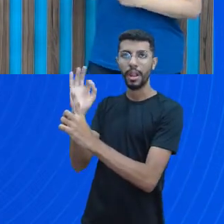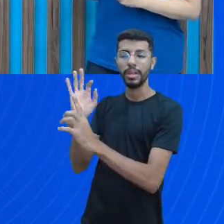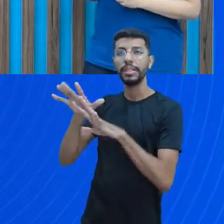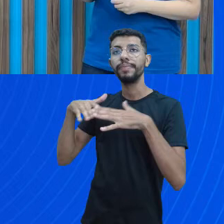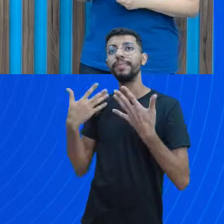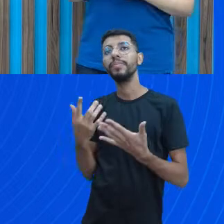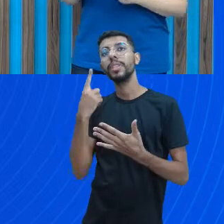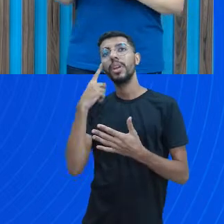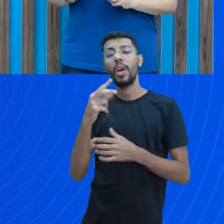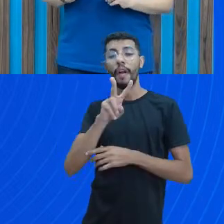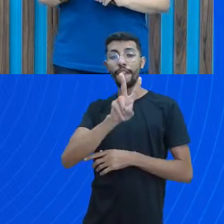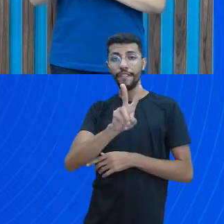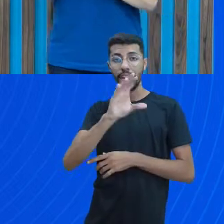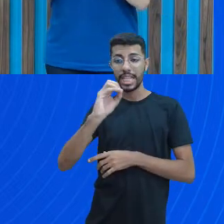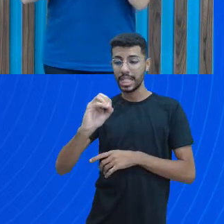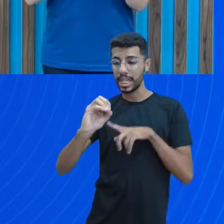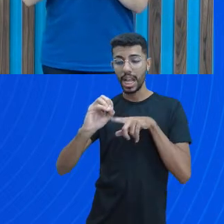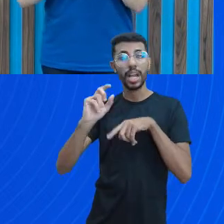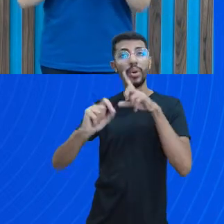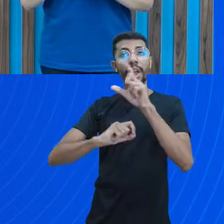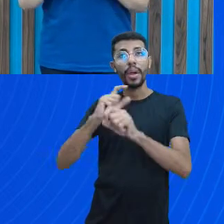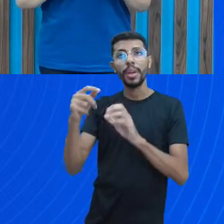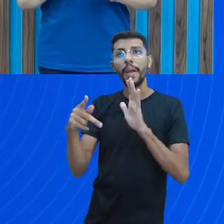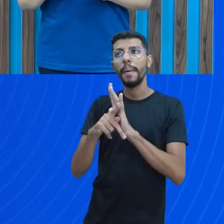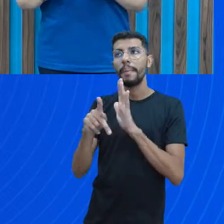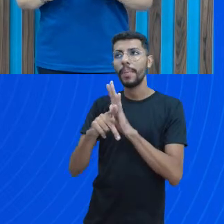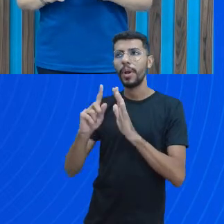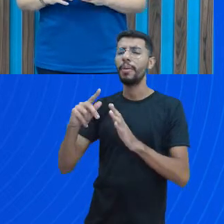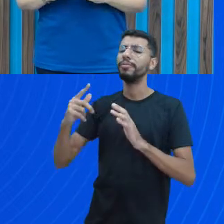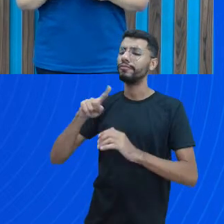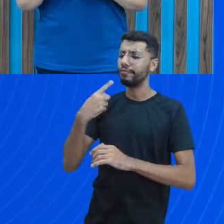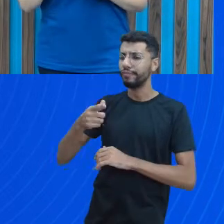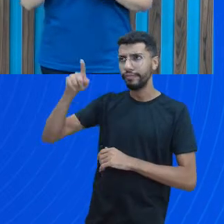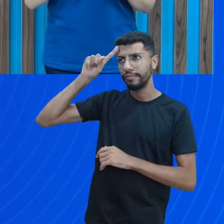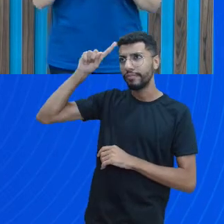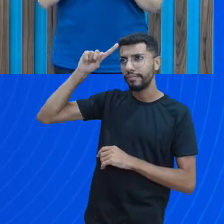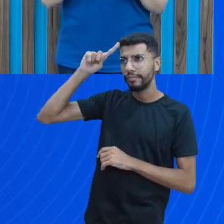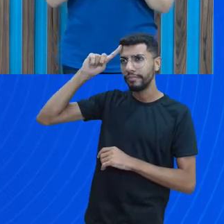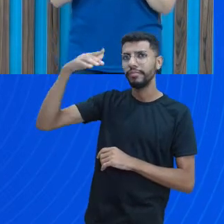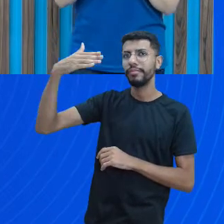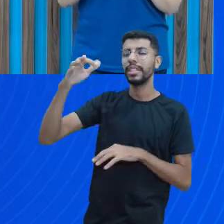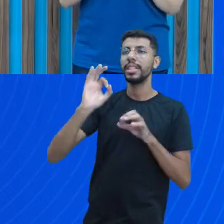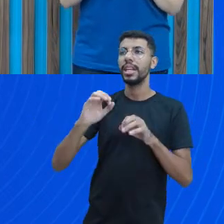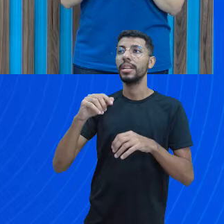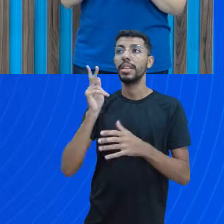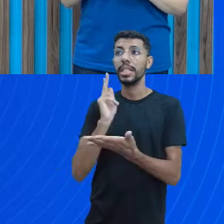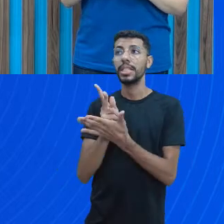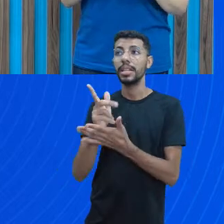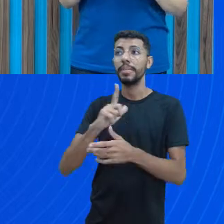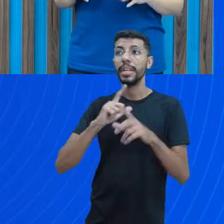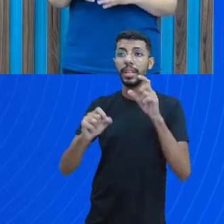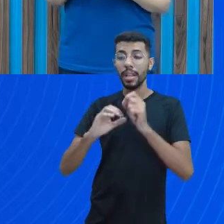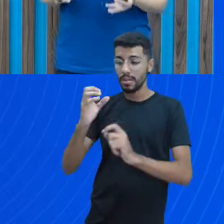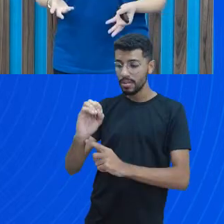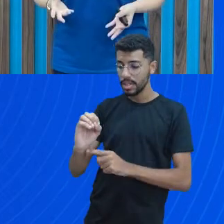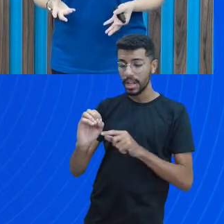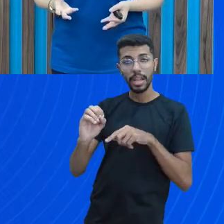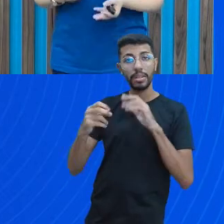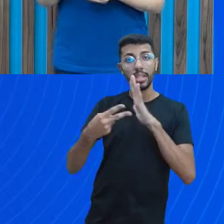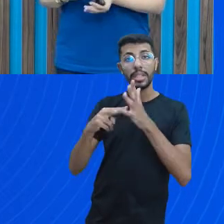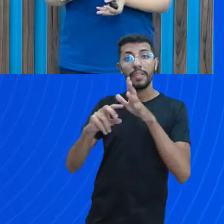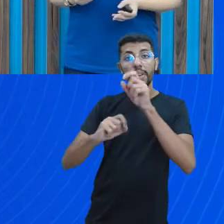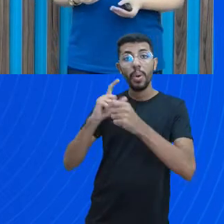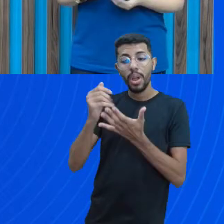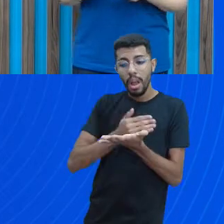valor zero, né, esse V0, ele também está aí presente no nosso dia a dia. Toda vez que tem um zerinho aí embaixo nesse índice, significa o começo,